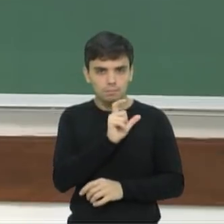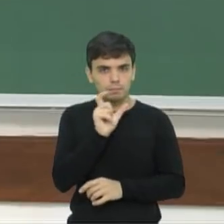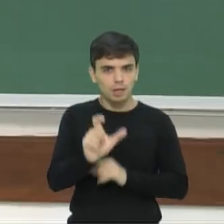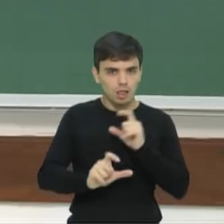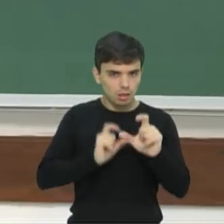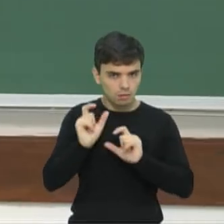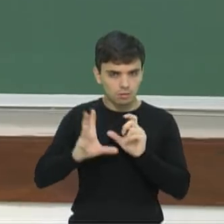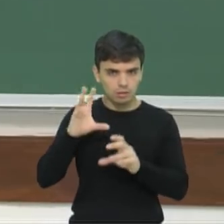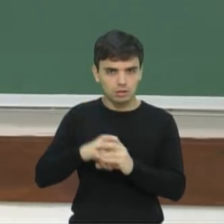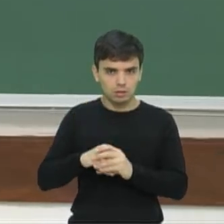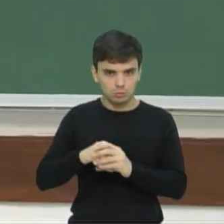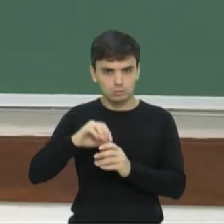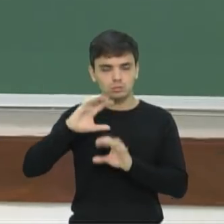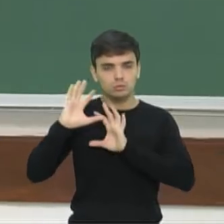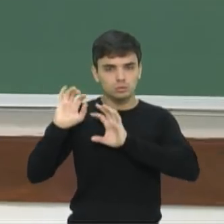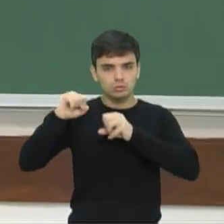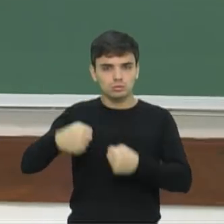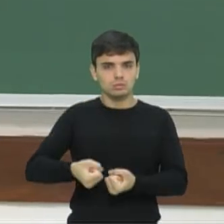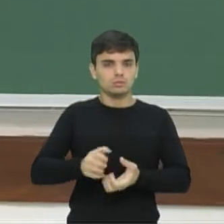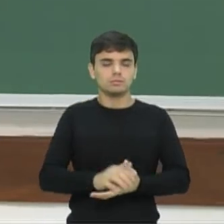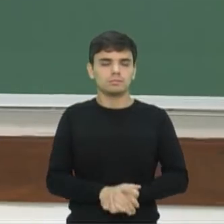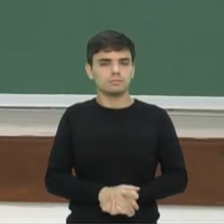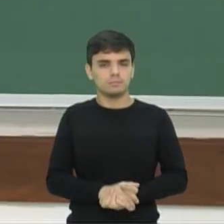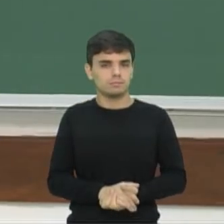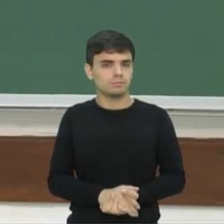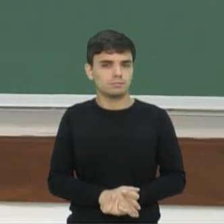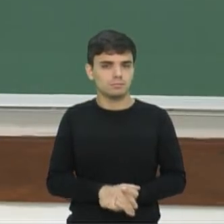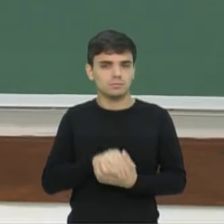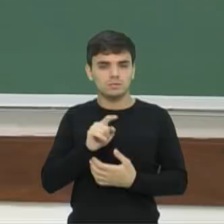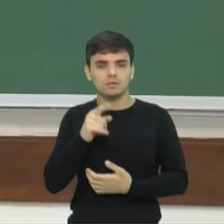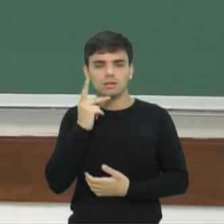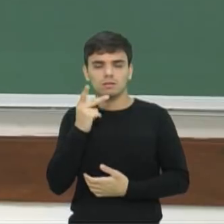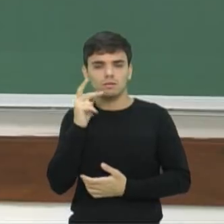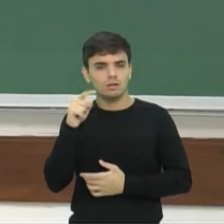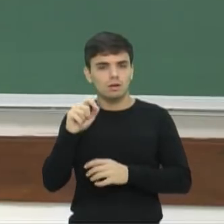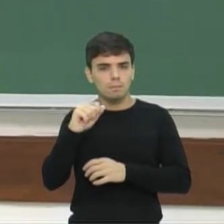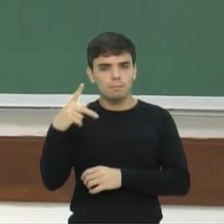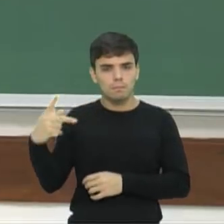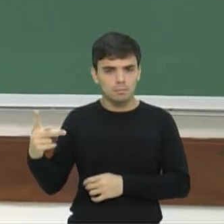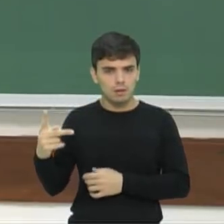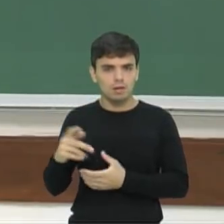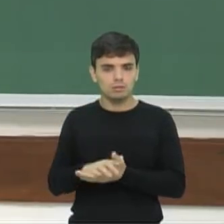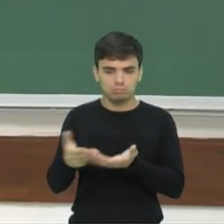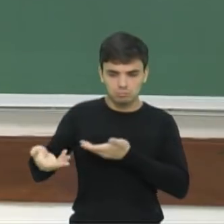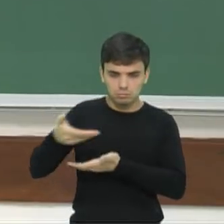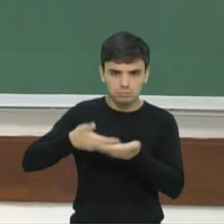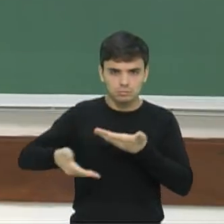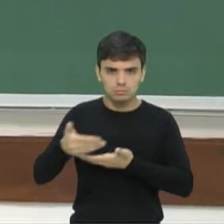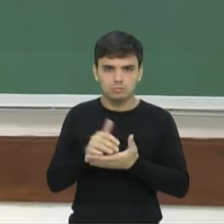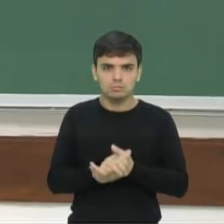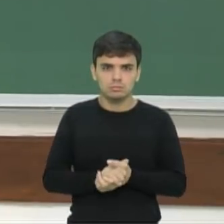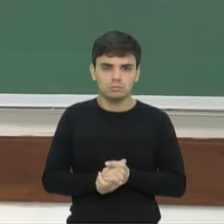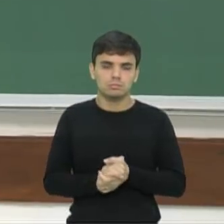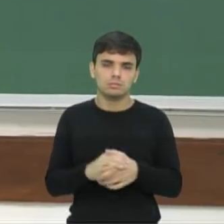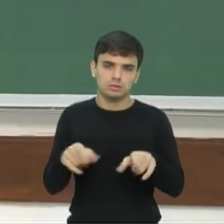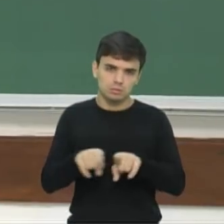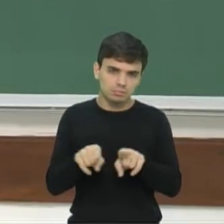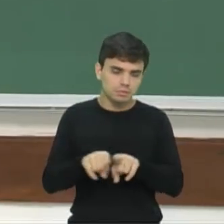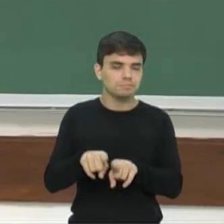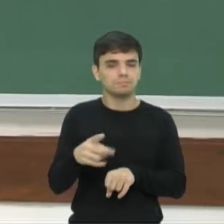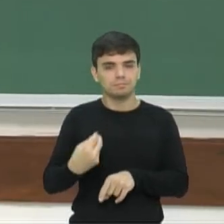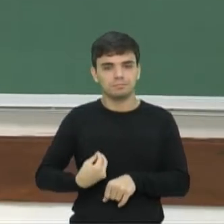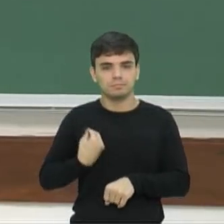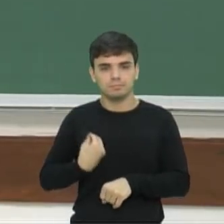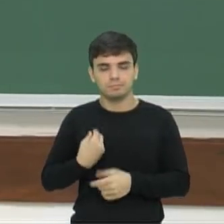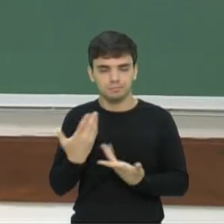dentro do judô, né? Então, como alguns de vocês falam ali no aplicativo, interagem, né, dentro o senpai também está presente dentro do